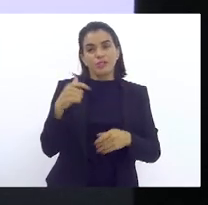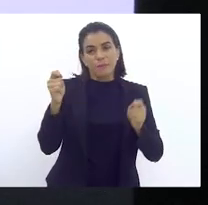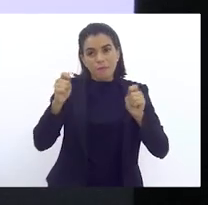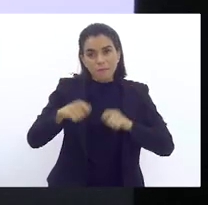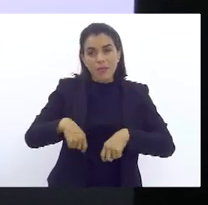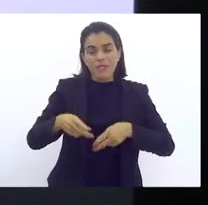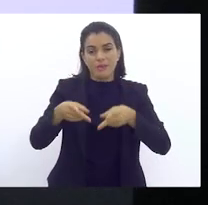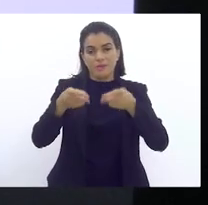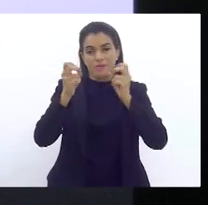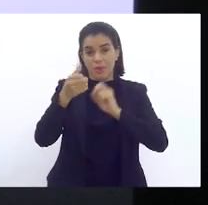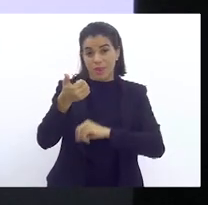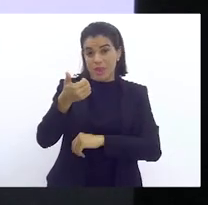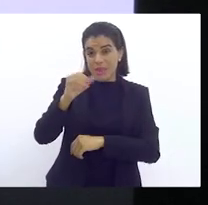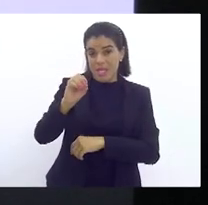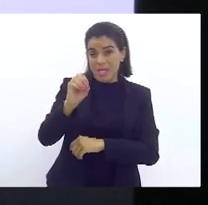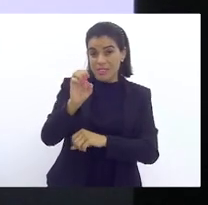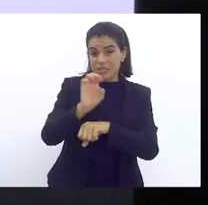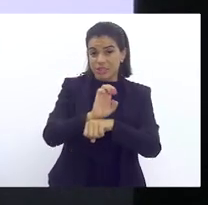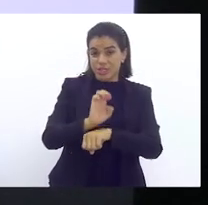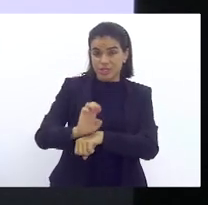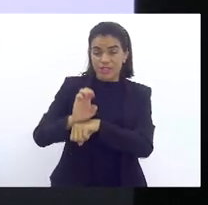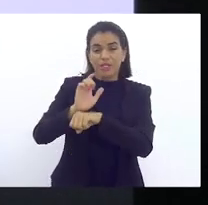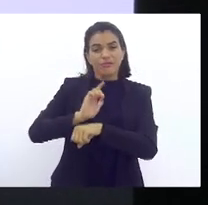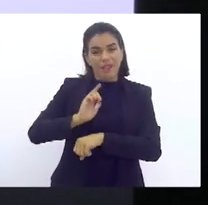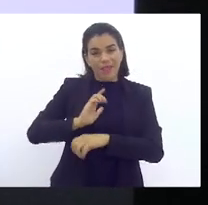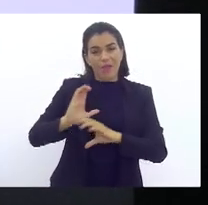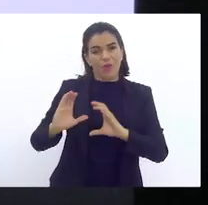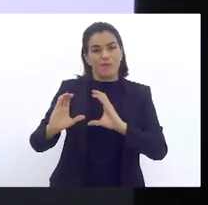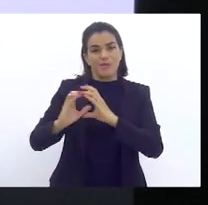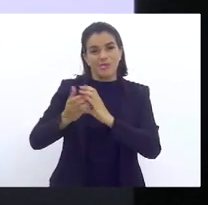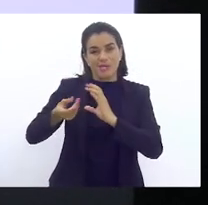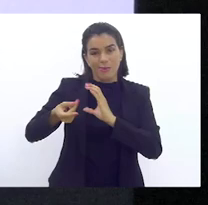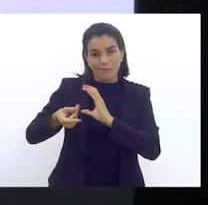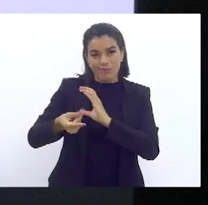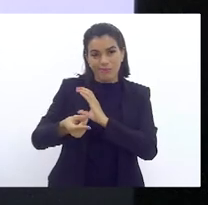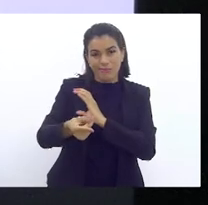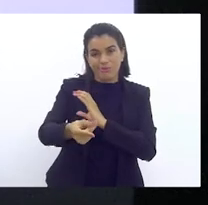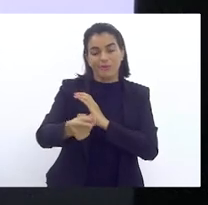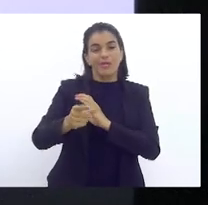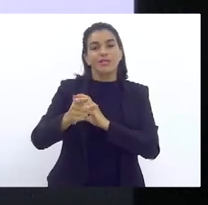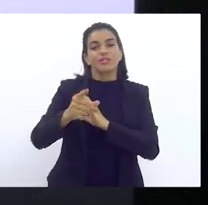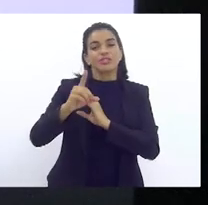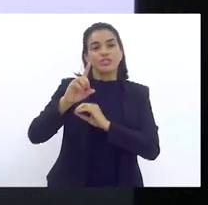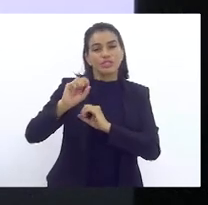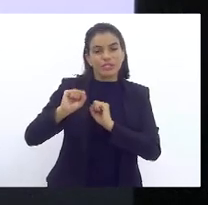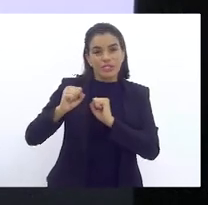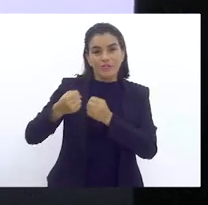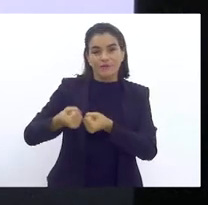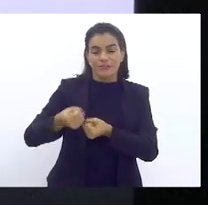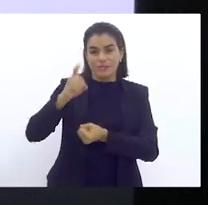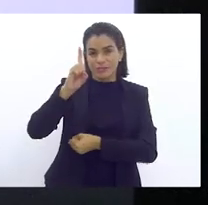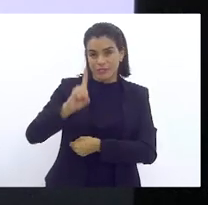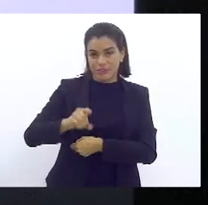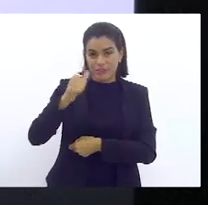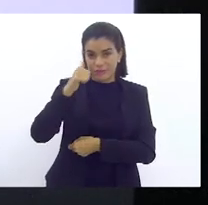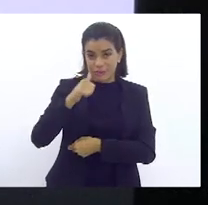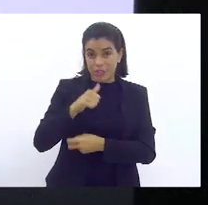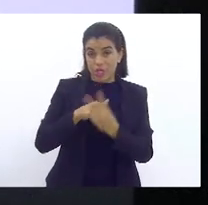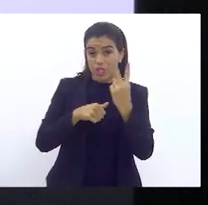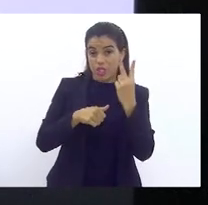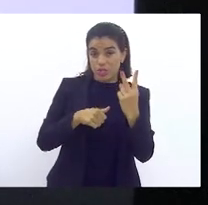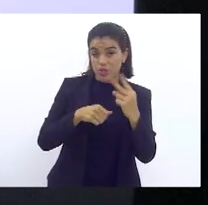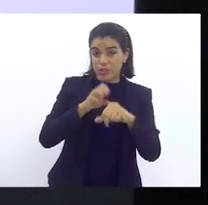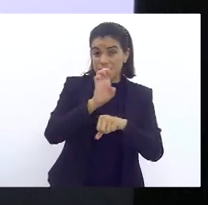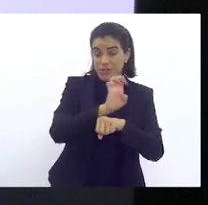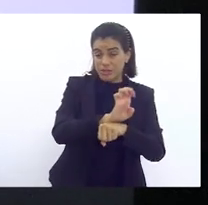estados possuem comissões eh permanentes de defesa dos direitos da mulher no Brasil né dois estados